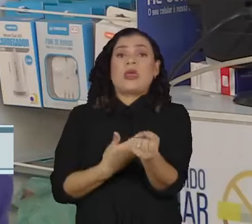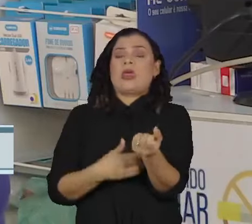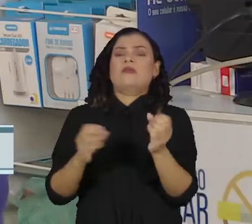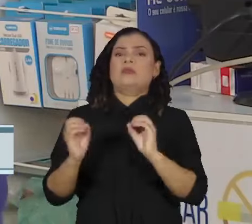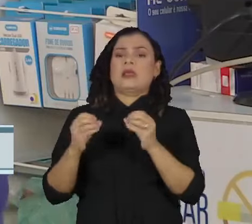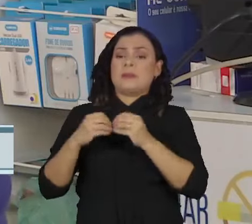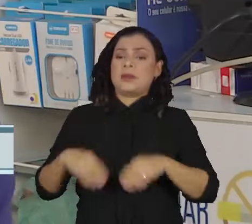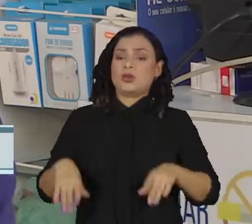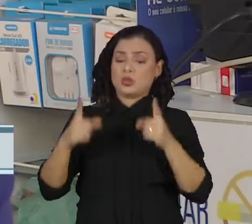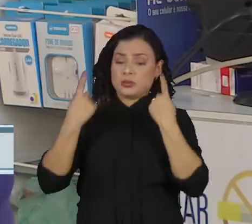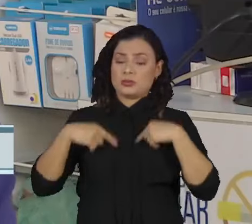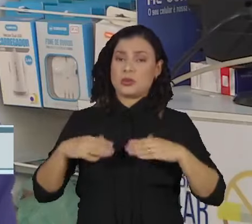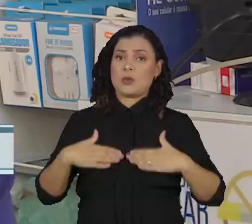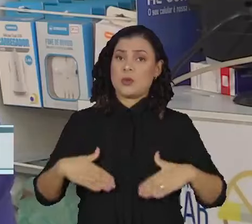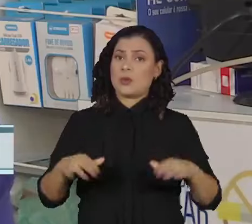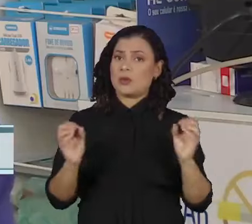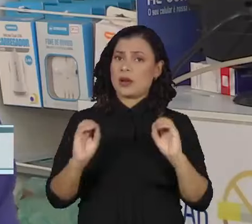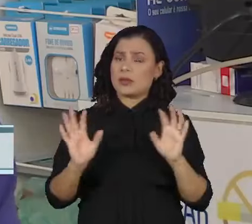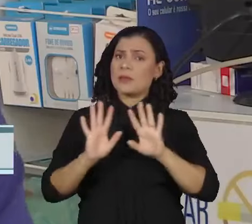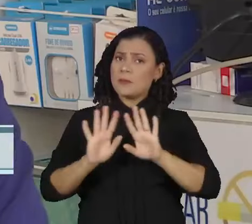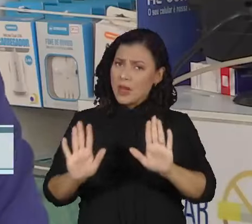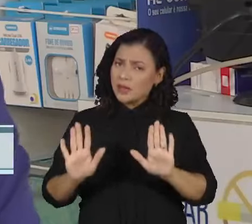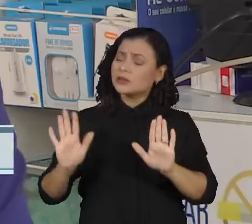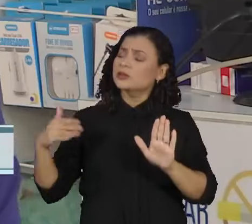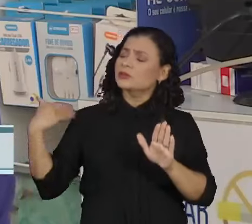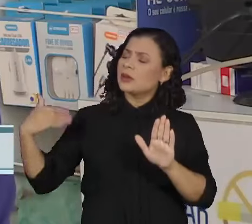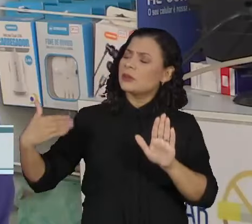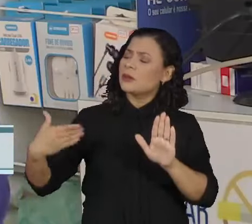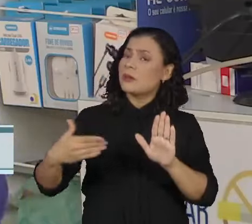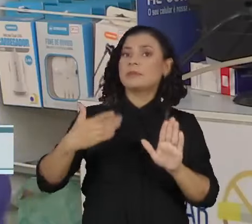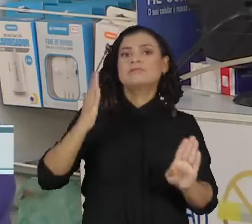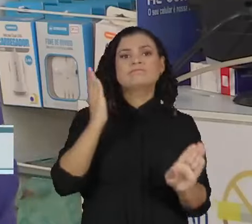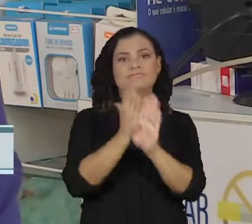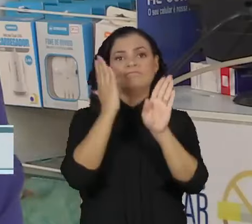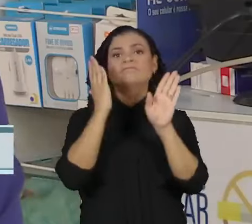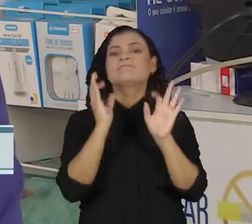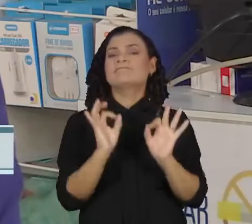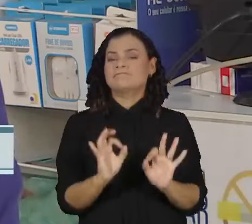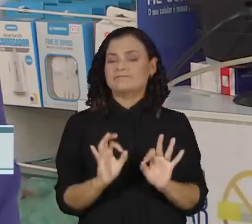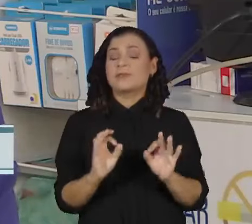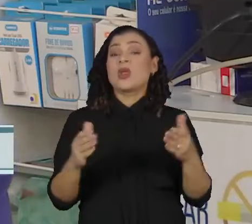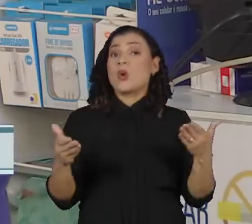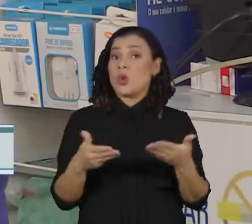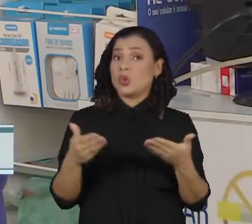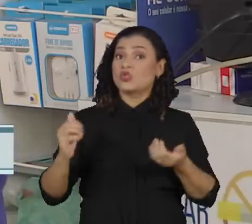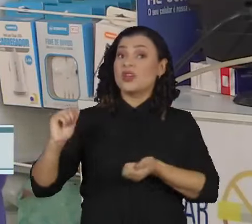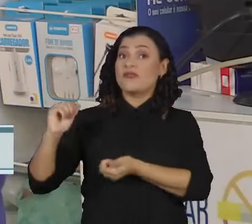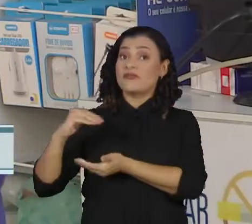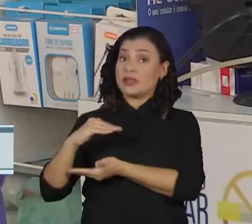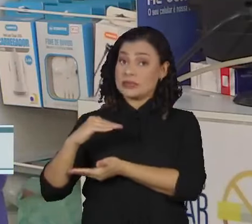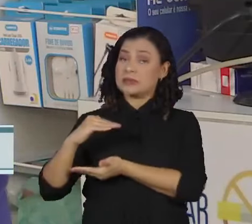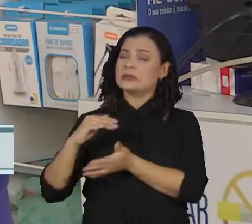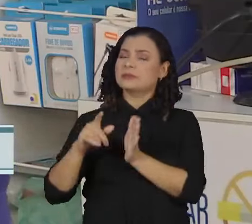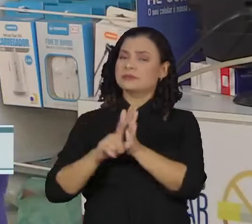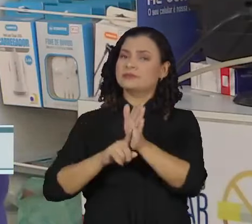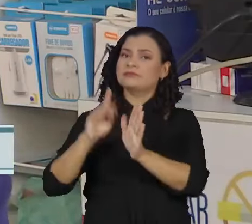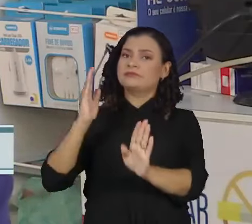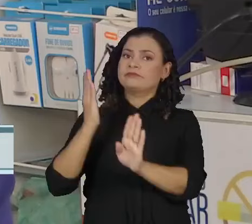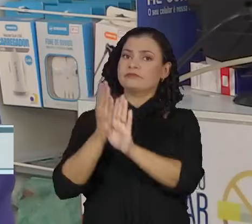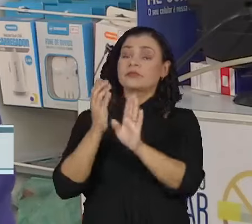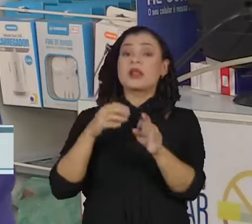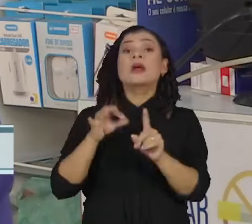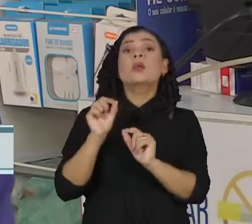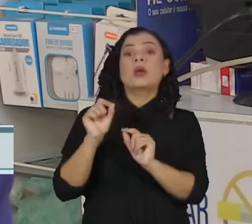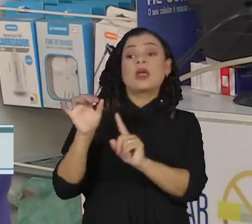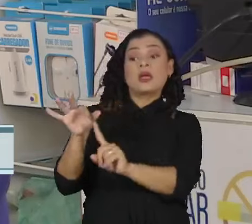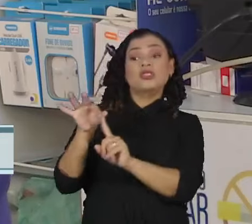efeitos colaterais. Mas, ao longo do tempo, essa tese caiu por terra. Hoje, a Agência Nacional de Vigilância Sanitária só recomenda